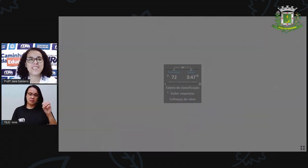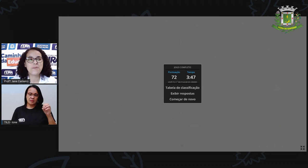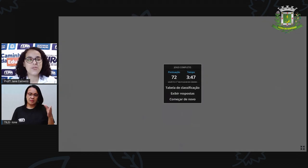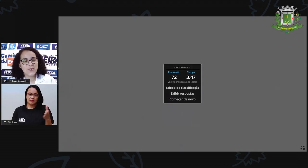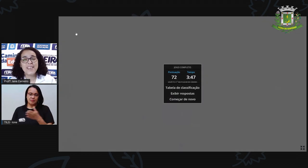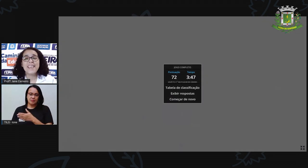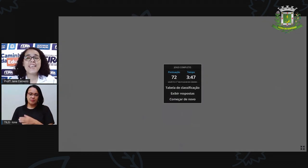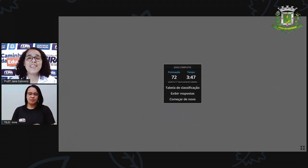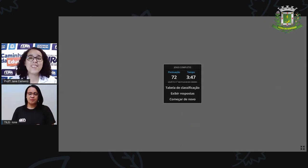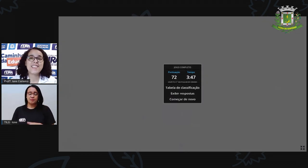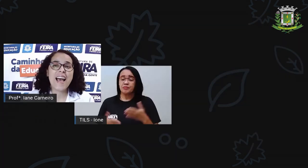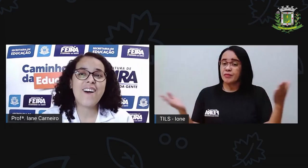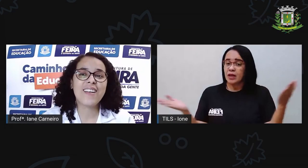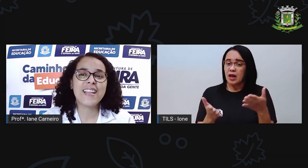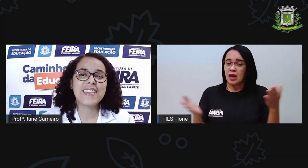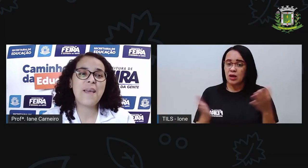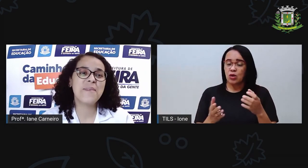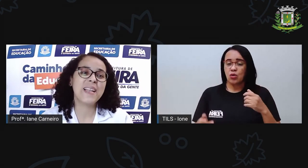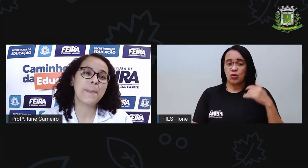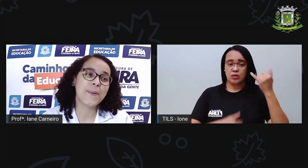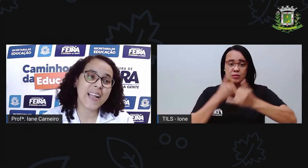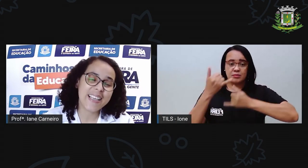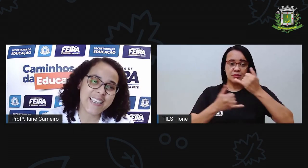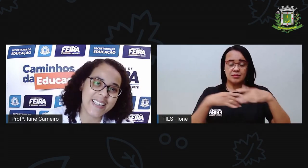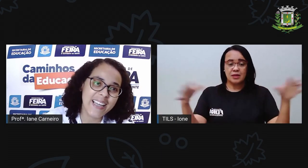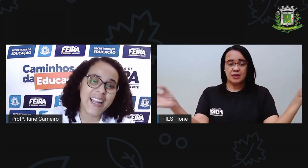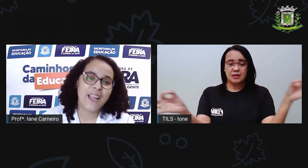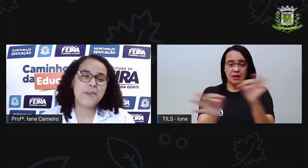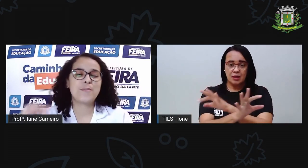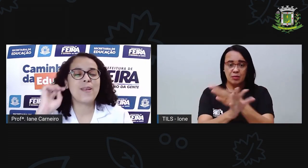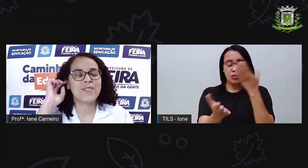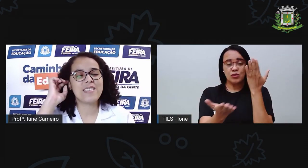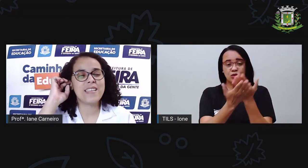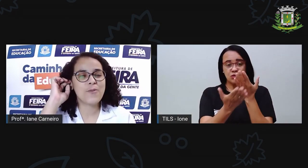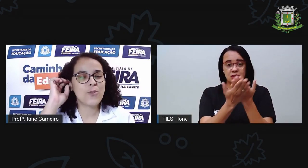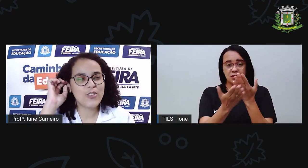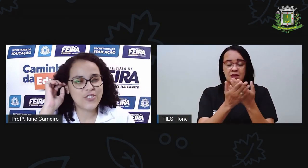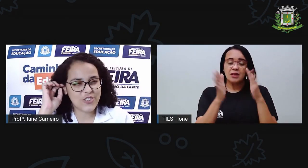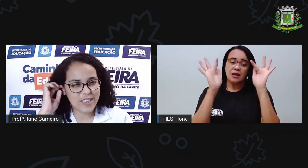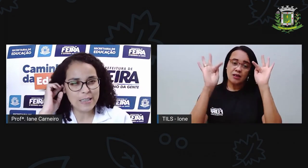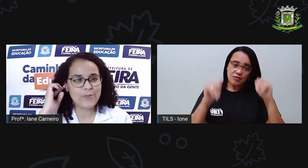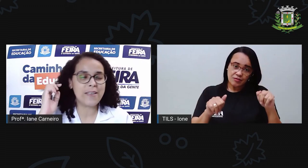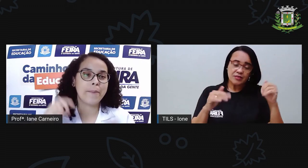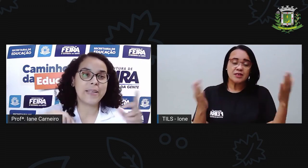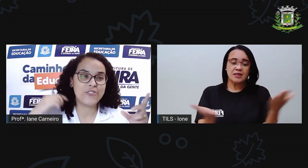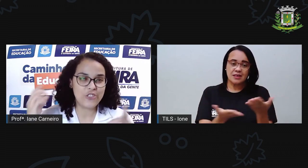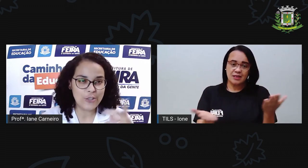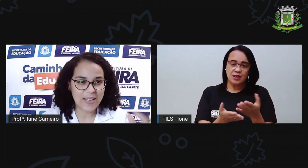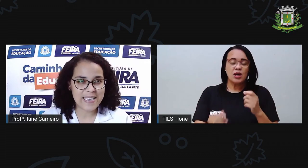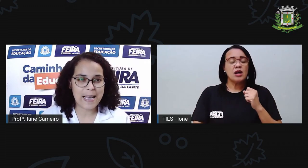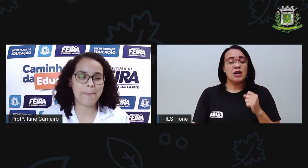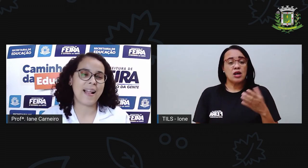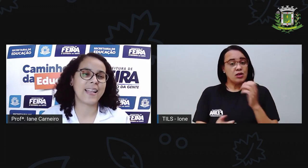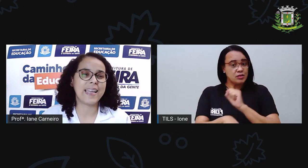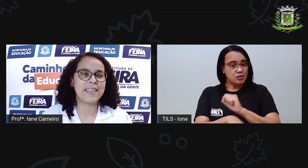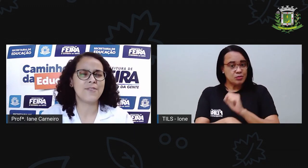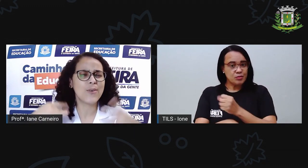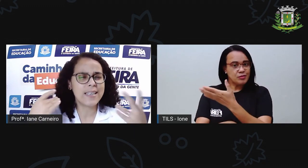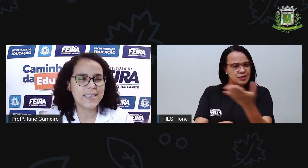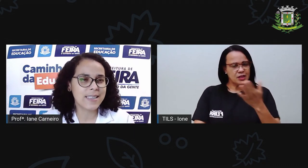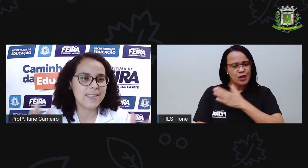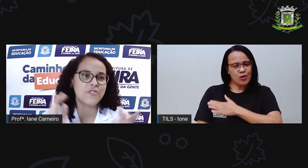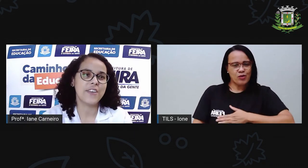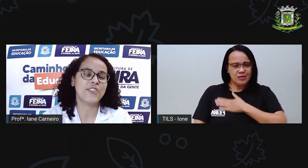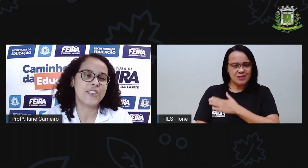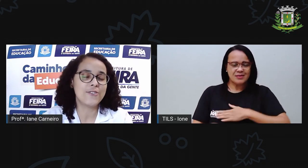Vencemos o jogo. E nossa aula termina por aqui. Eu espero que vocês tenham curtido, tenham aprendido aí a parlenda. Vão